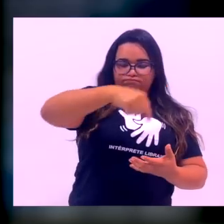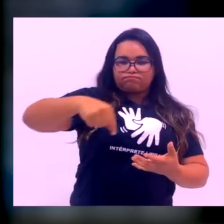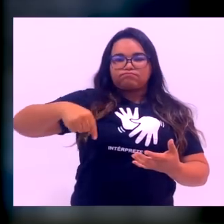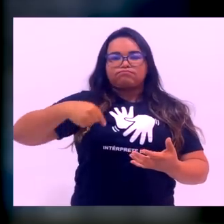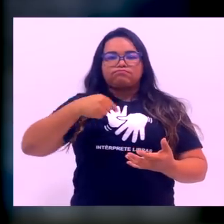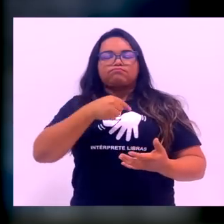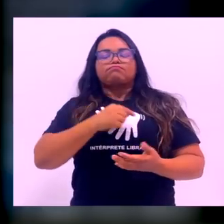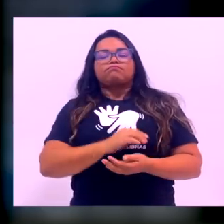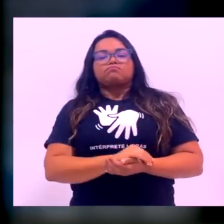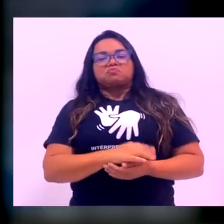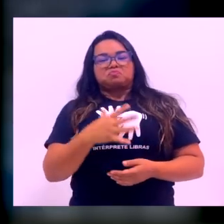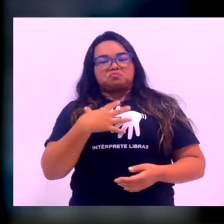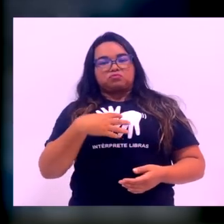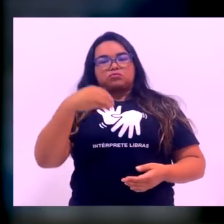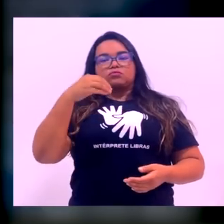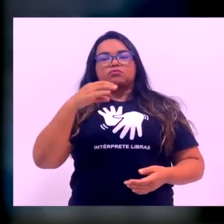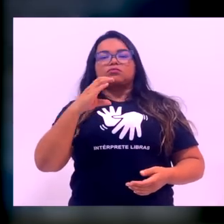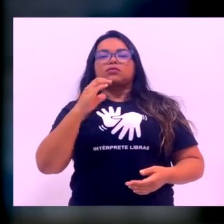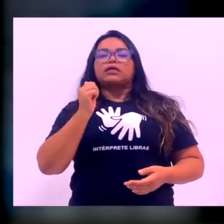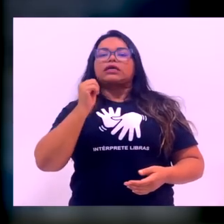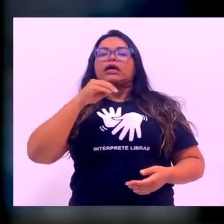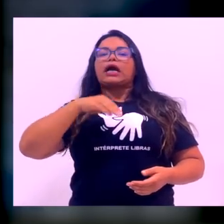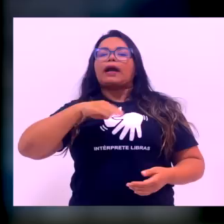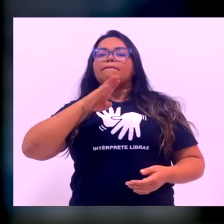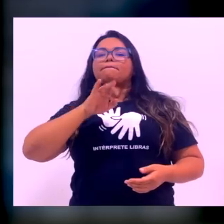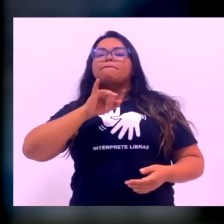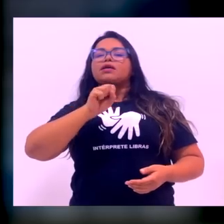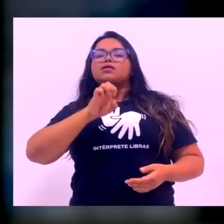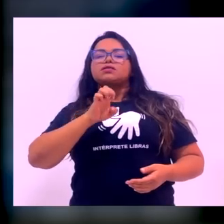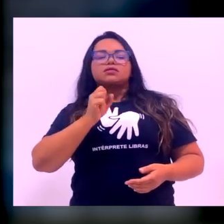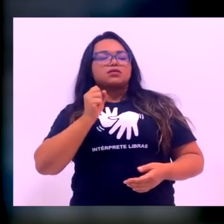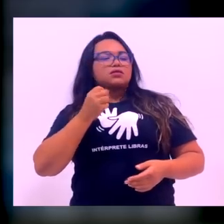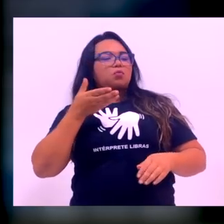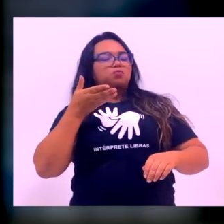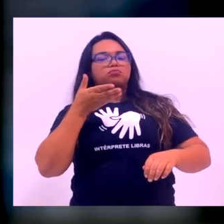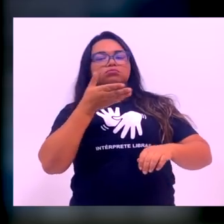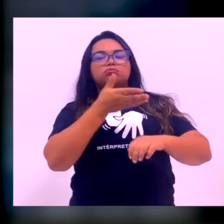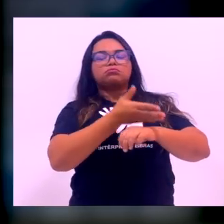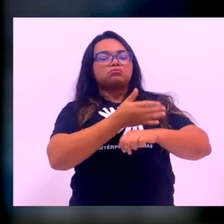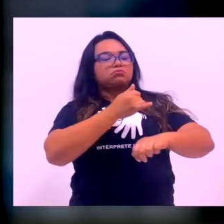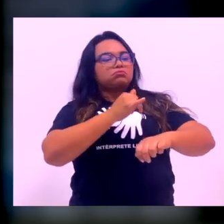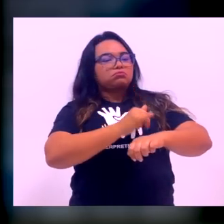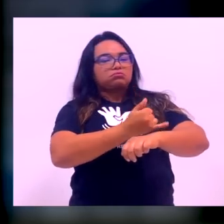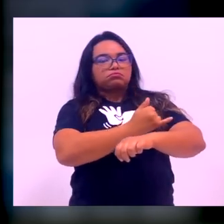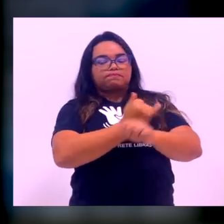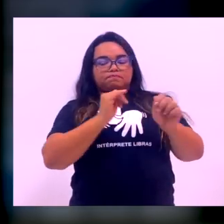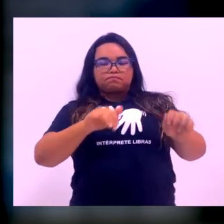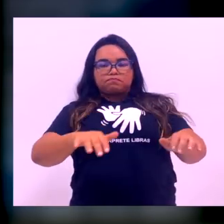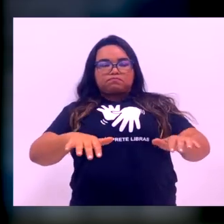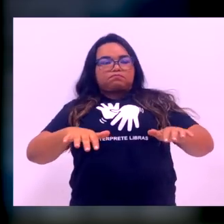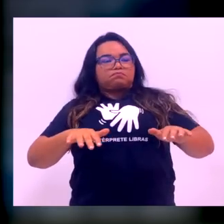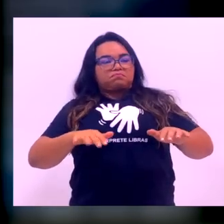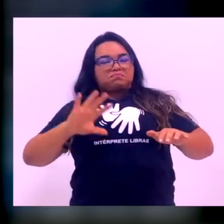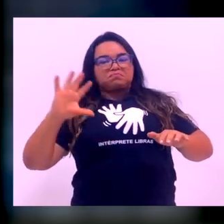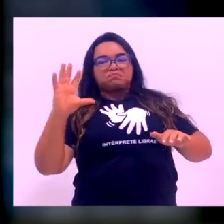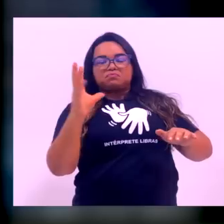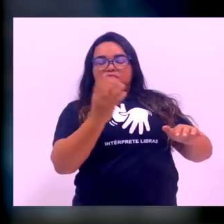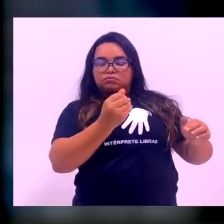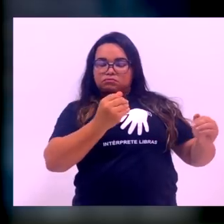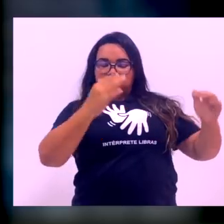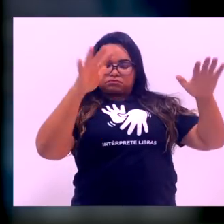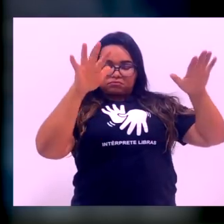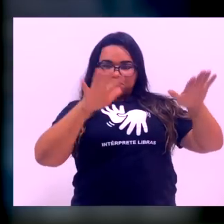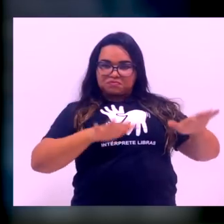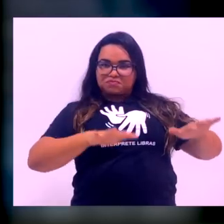da Acádia, rei dos 4 cantos da terra, filho de Cambises, quando eu entrei em Babilônia como amigo e ascendi ao